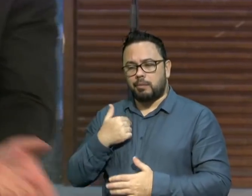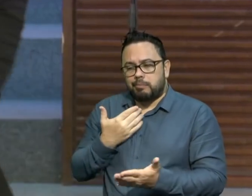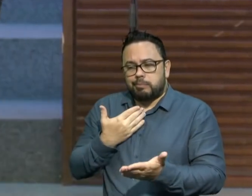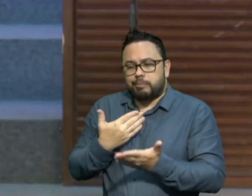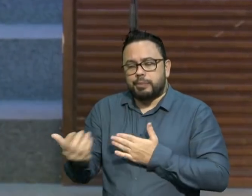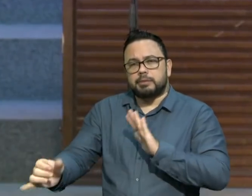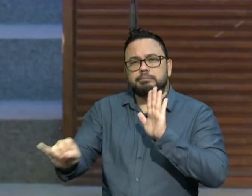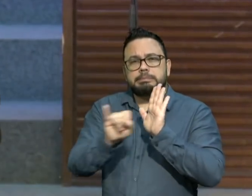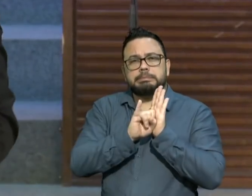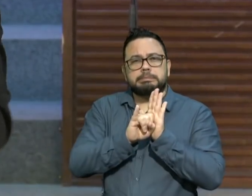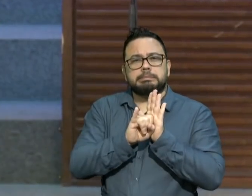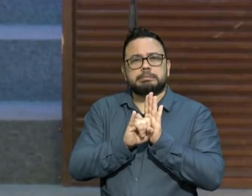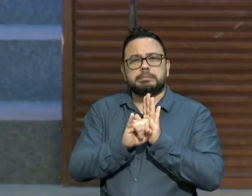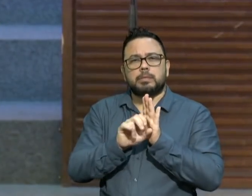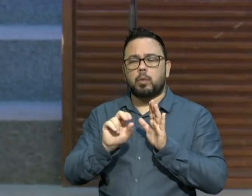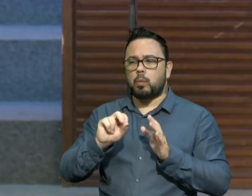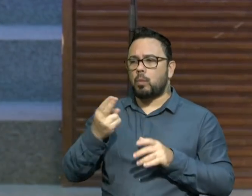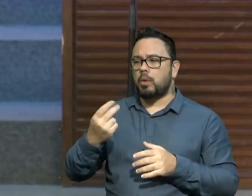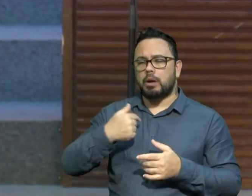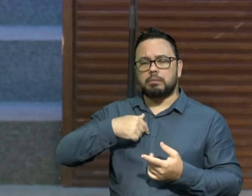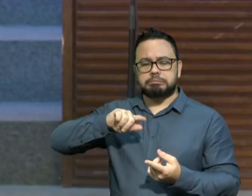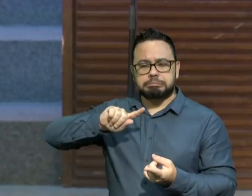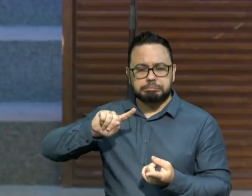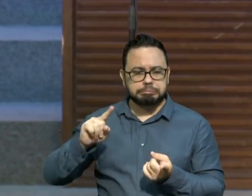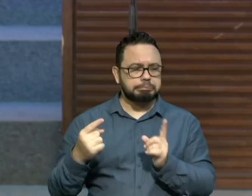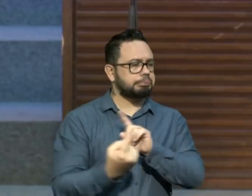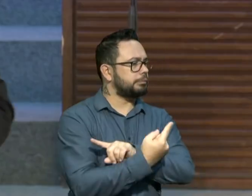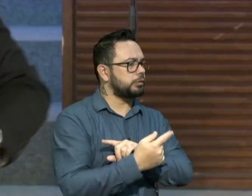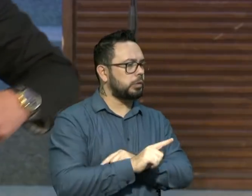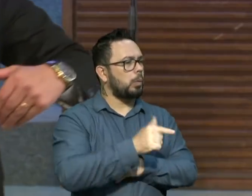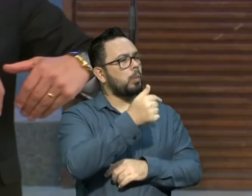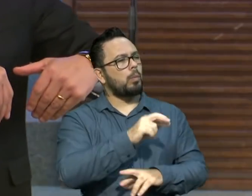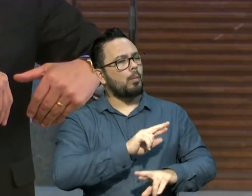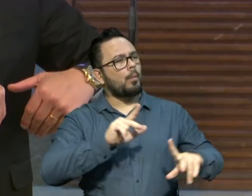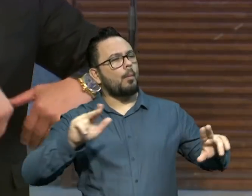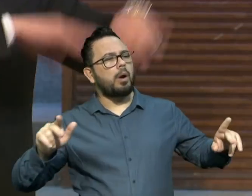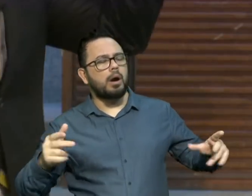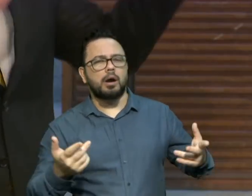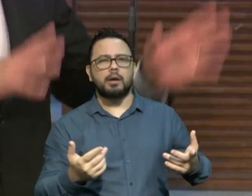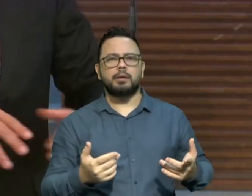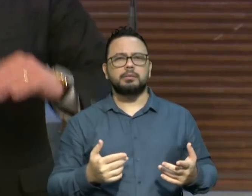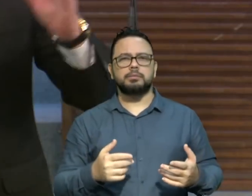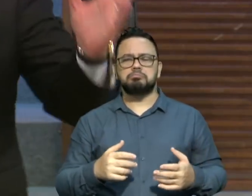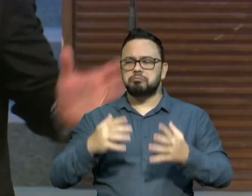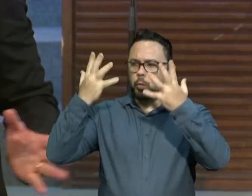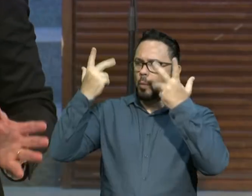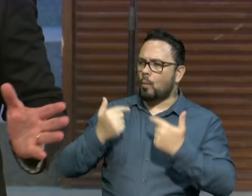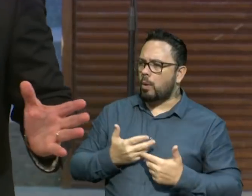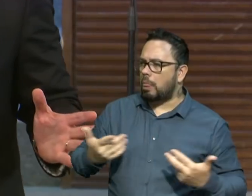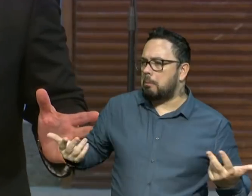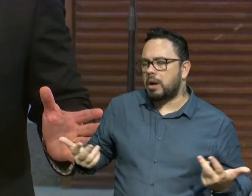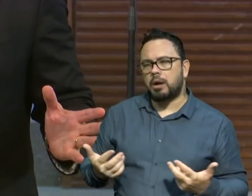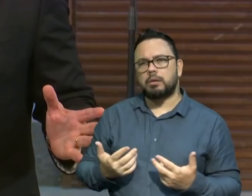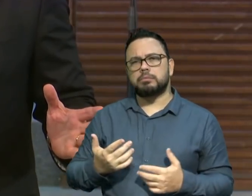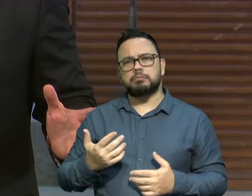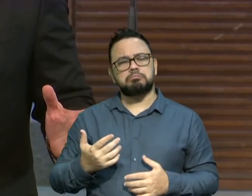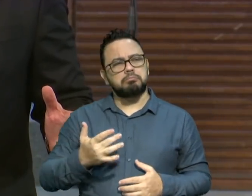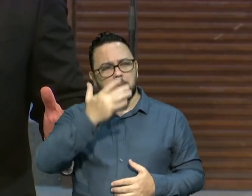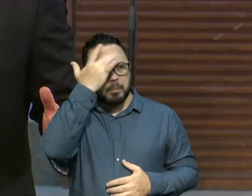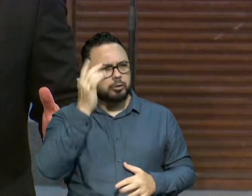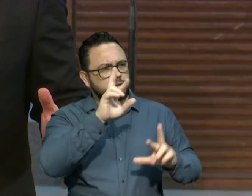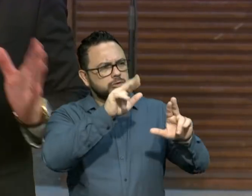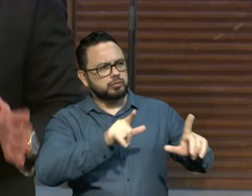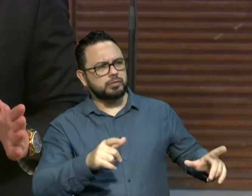ou me transformo num no outro ser no outro até objeto no outro no outro animal sei lá o que